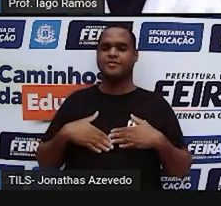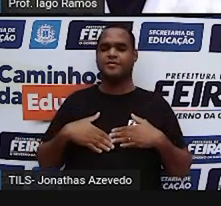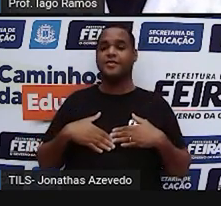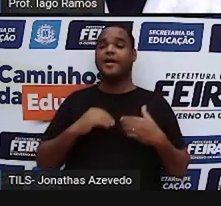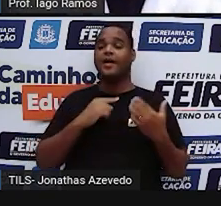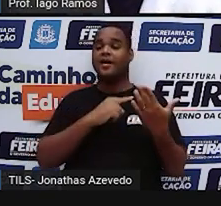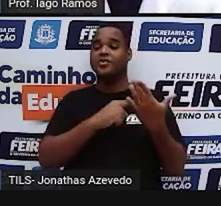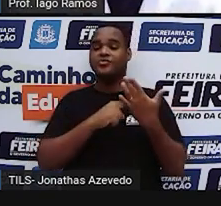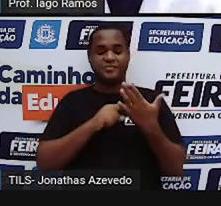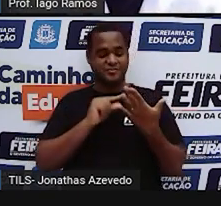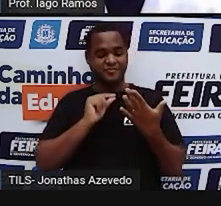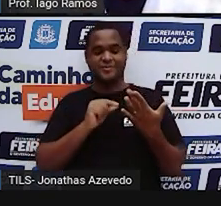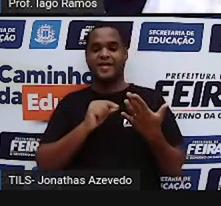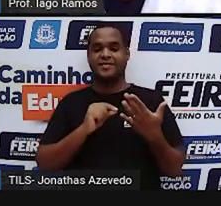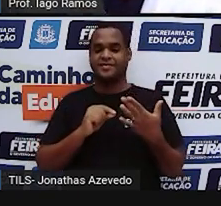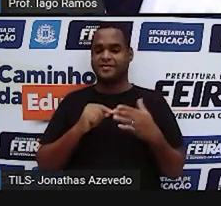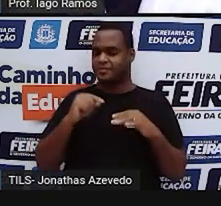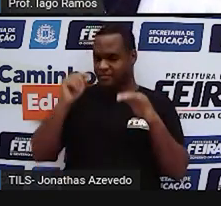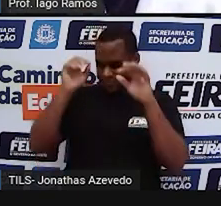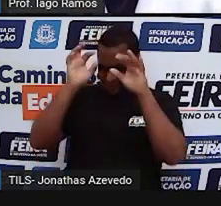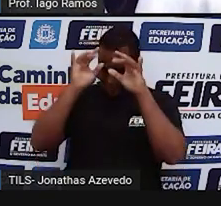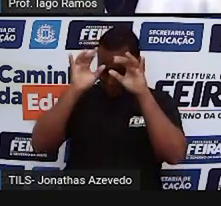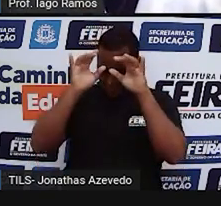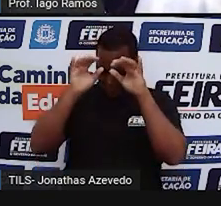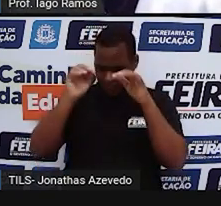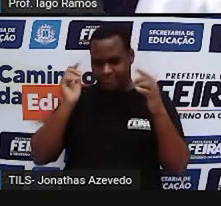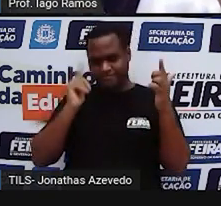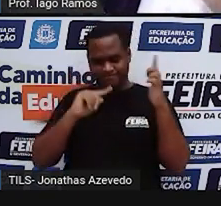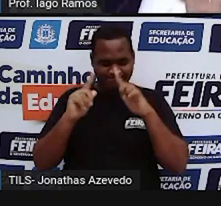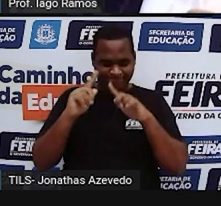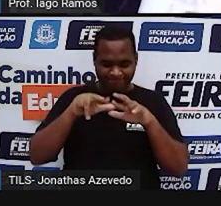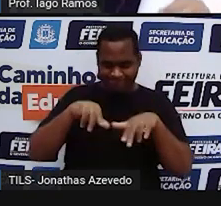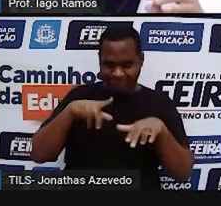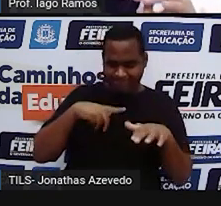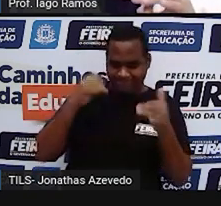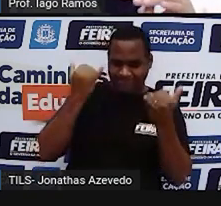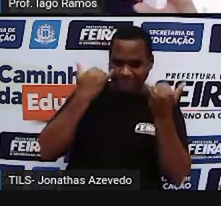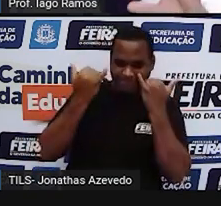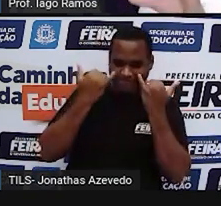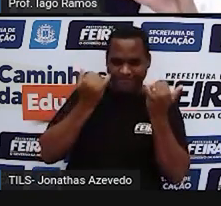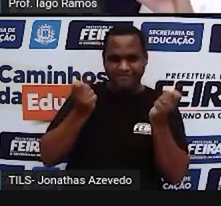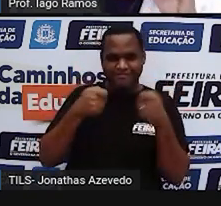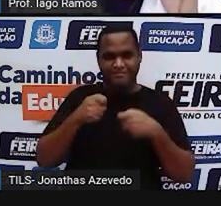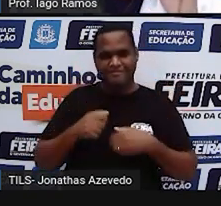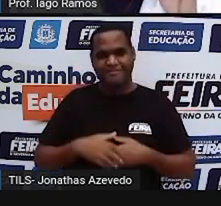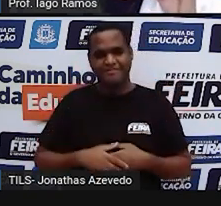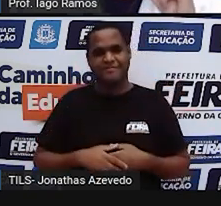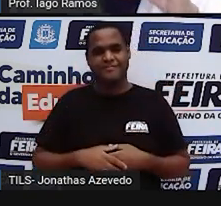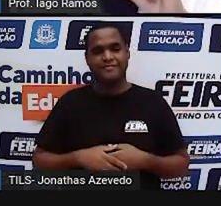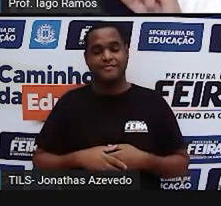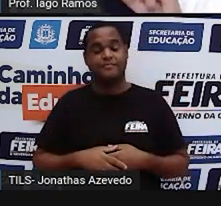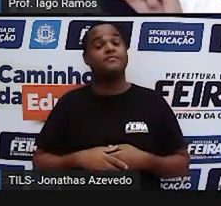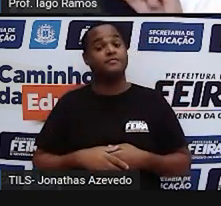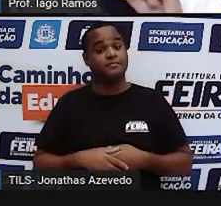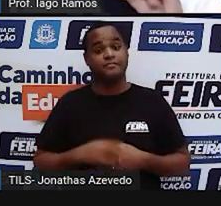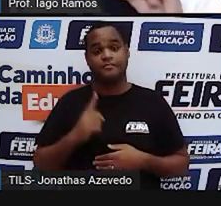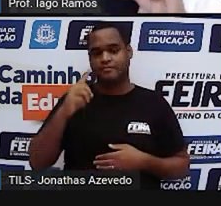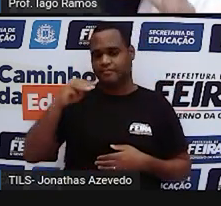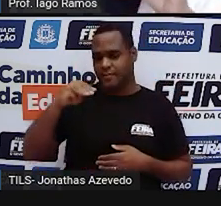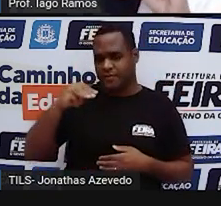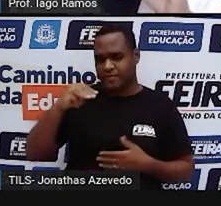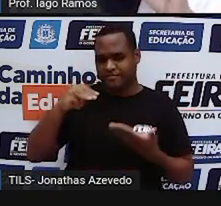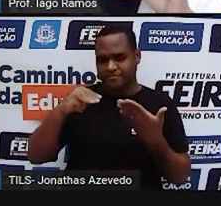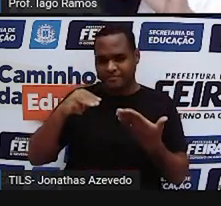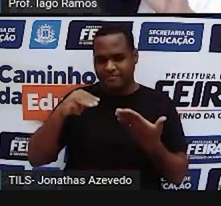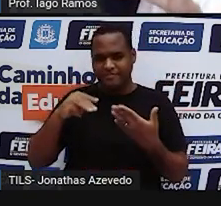ajuda sim o nosso cérebro né assegurar as informações Beleza então vamos fazer isso um minutinho